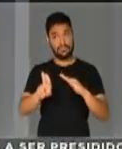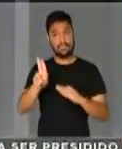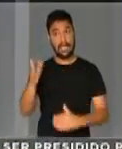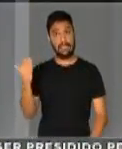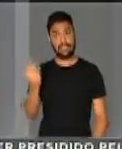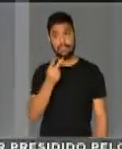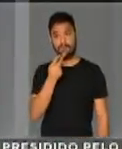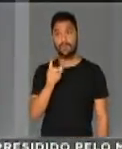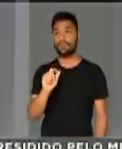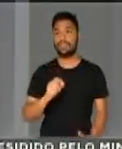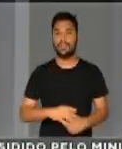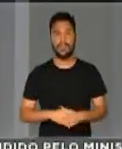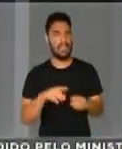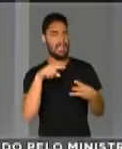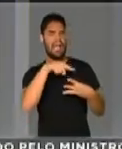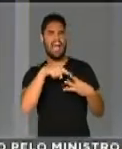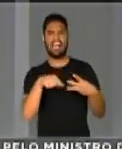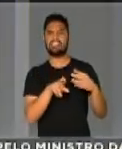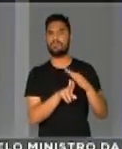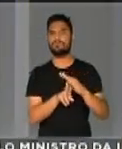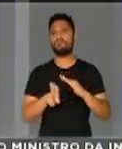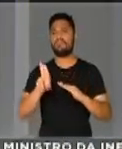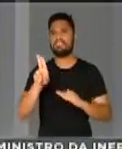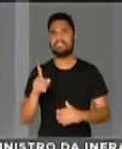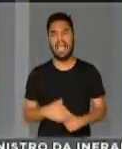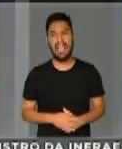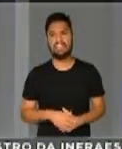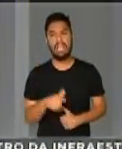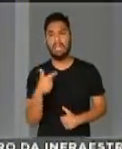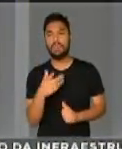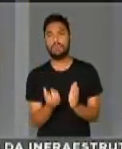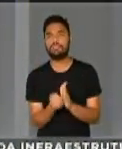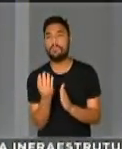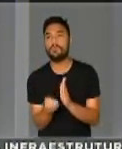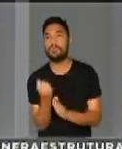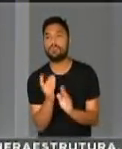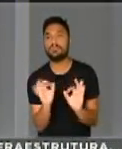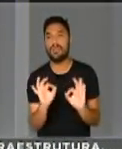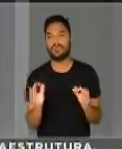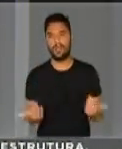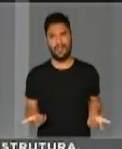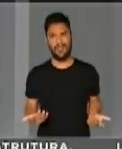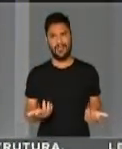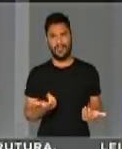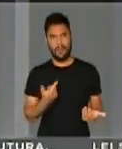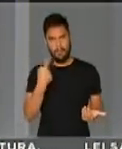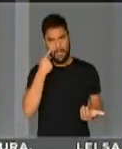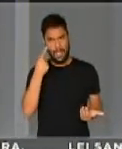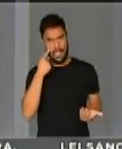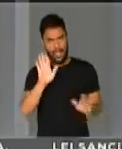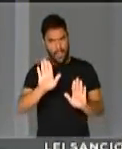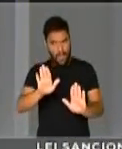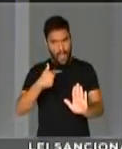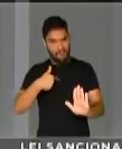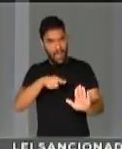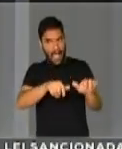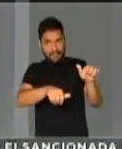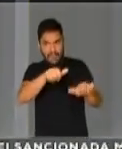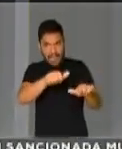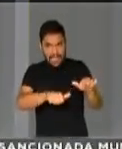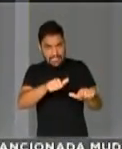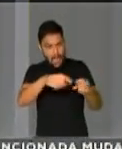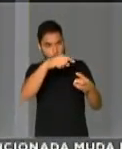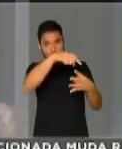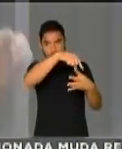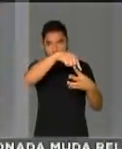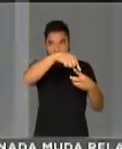universidades eram universidades que não produziam bem. Quando você vai olhar no ranking das